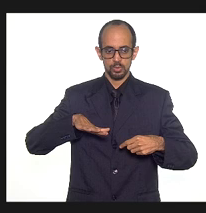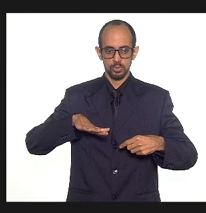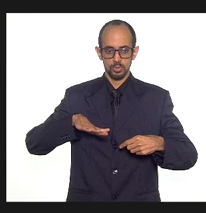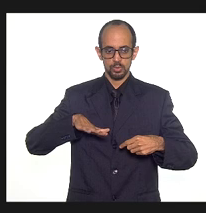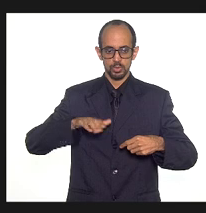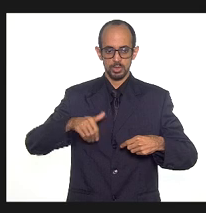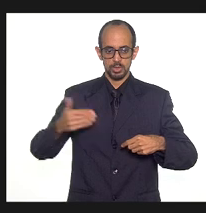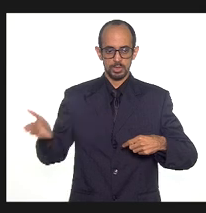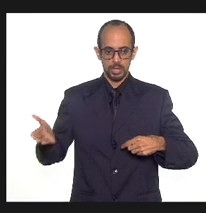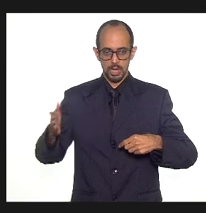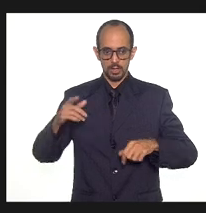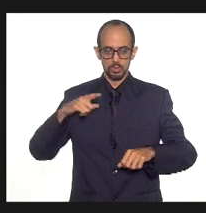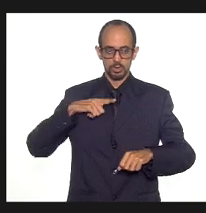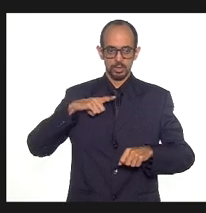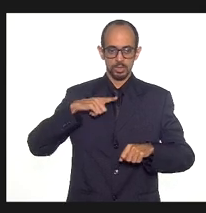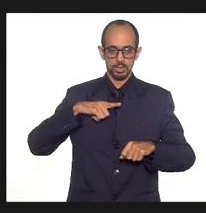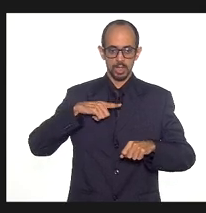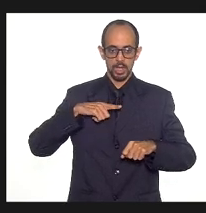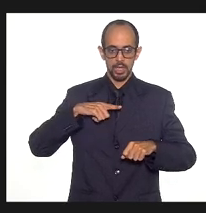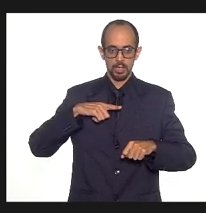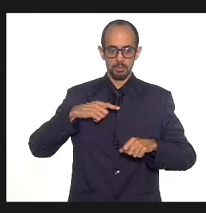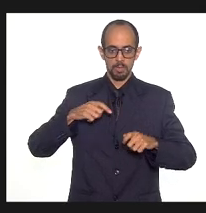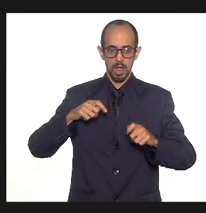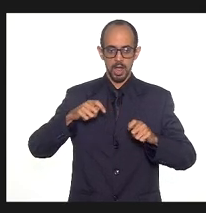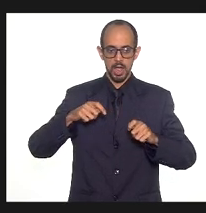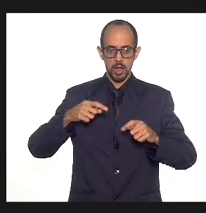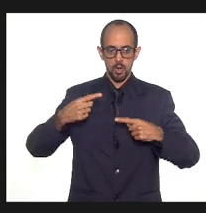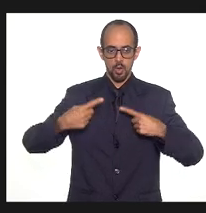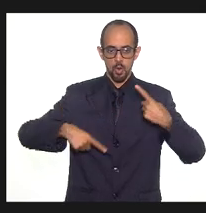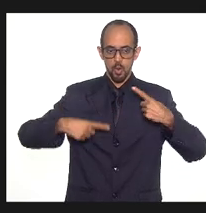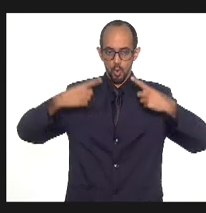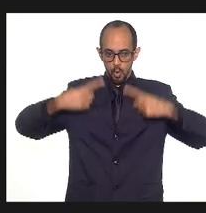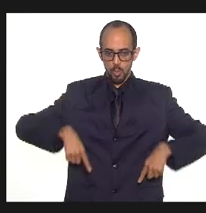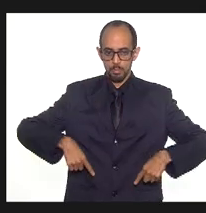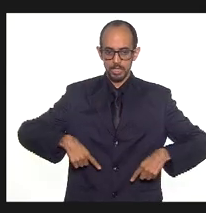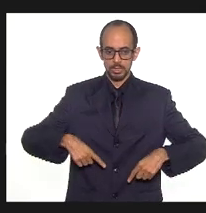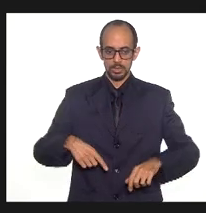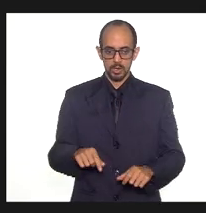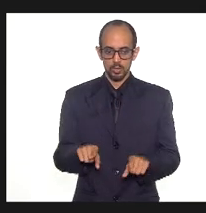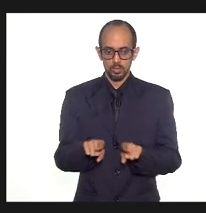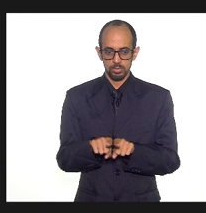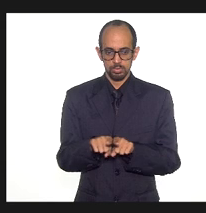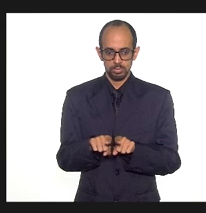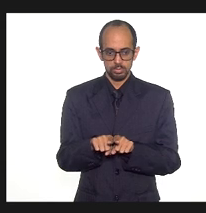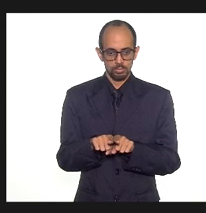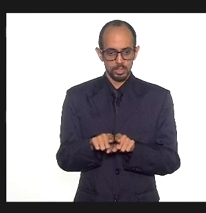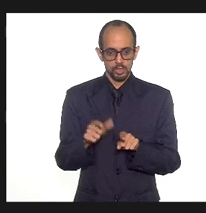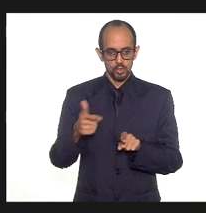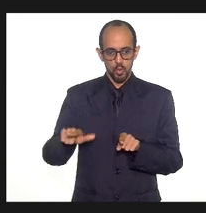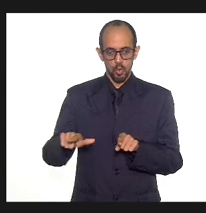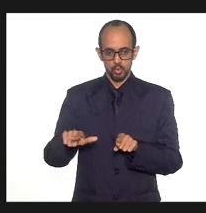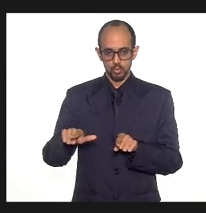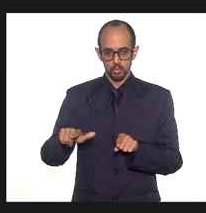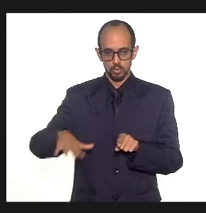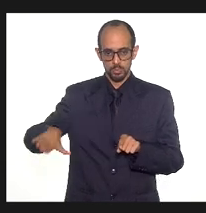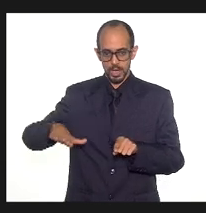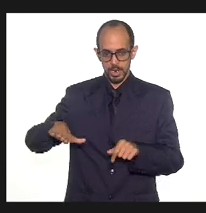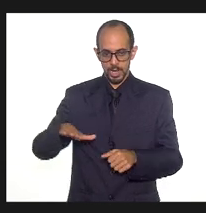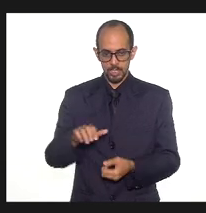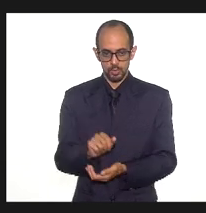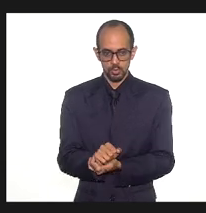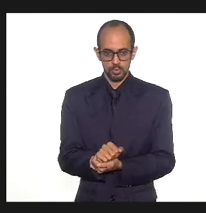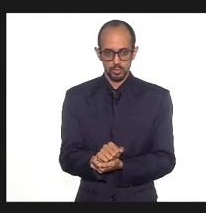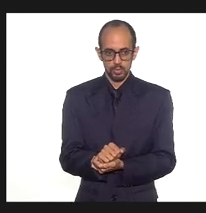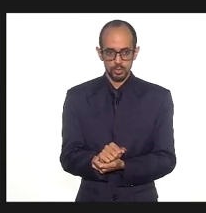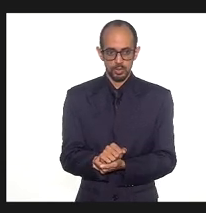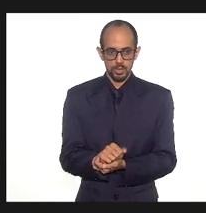um grande índice de competitividade, né? É bem competitivo, incluindo, inclusive, em outros mercados. Então, como exemplo aqui, a